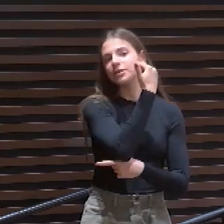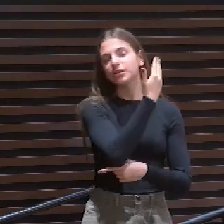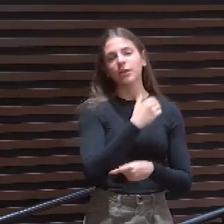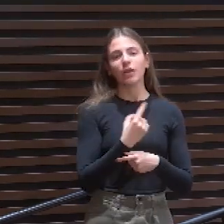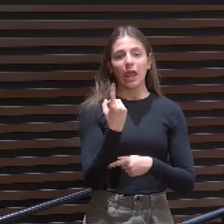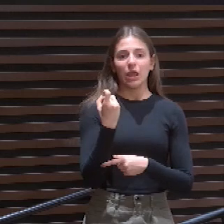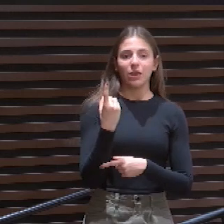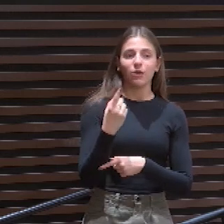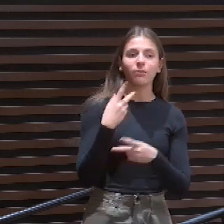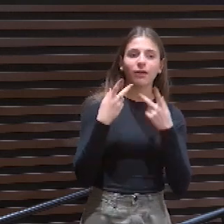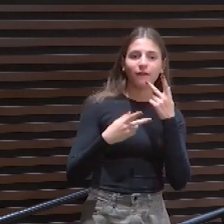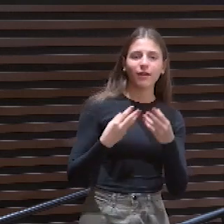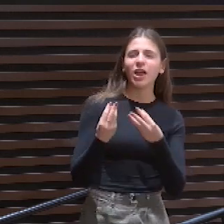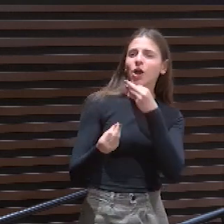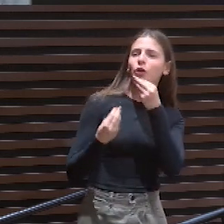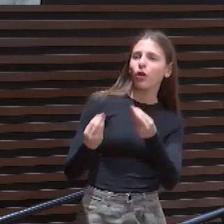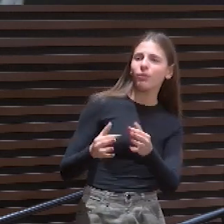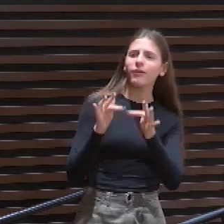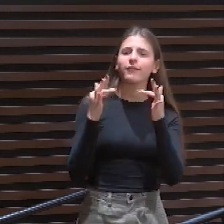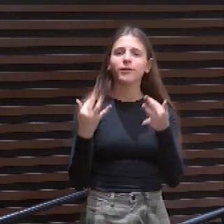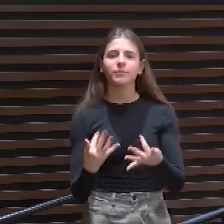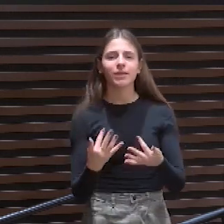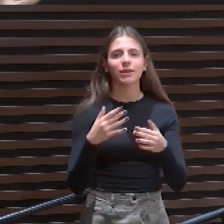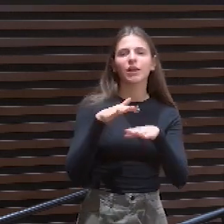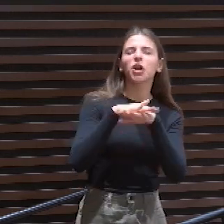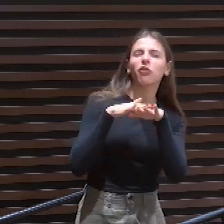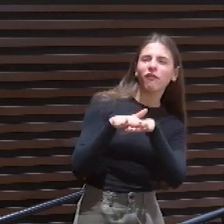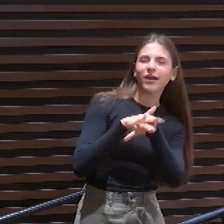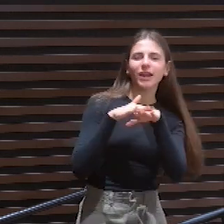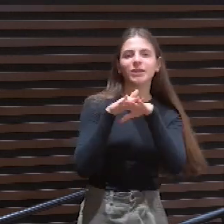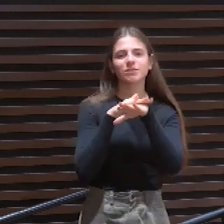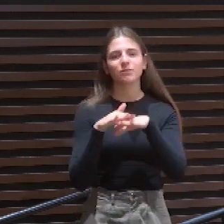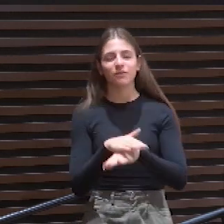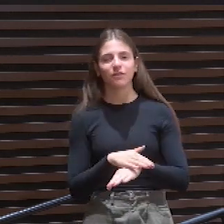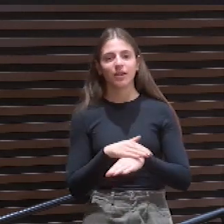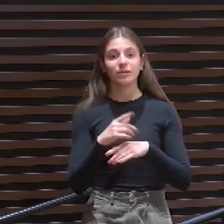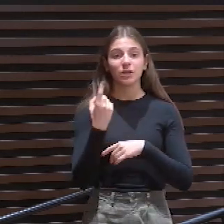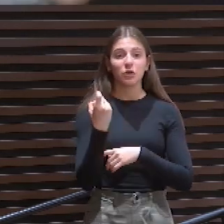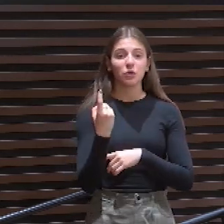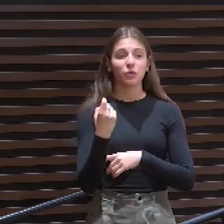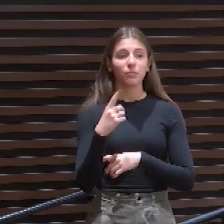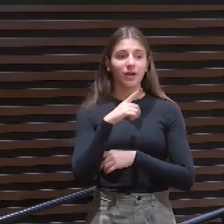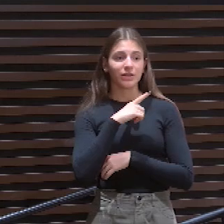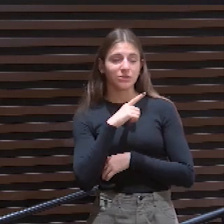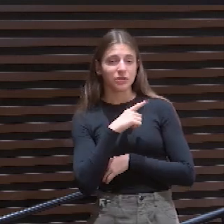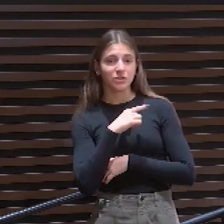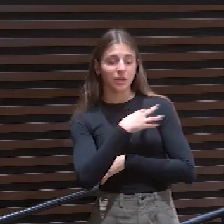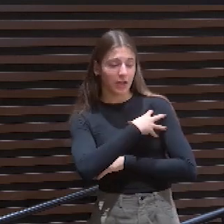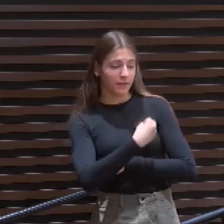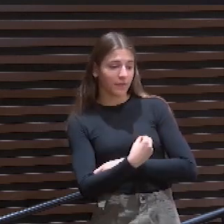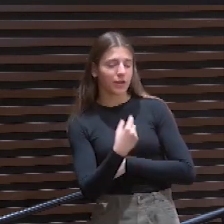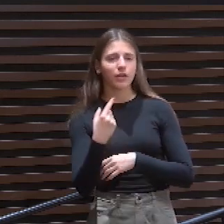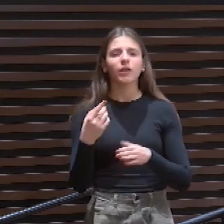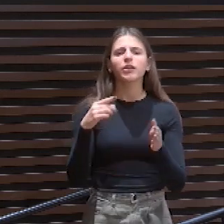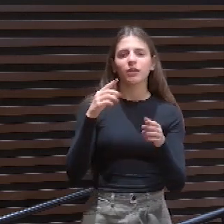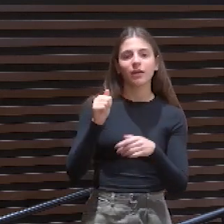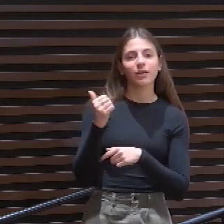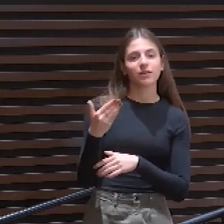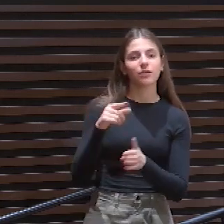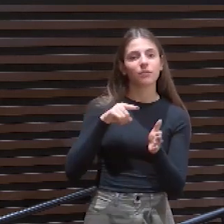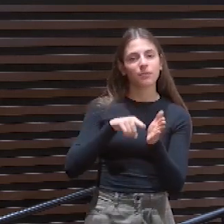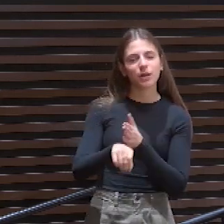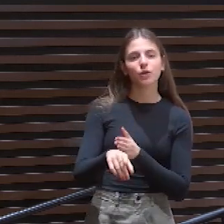é que vai a família, isso, aquilo, papapá. E uma tinha um casal de filhos. E sua filha, como é que tá? Tá bem?